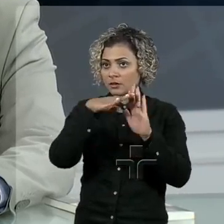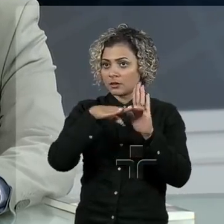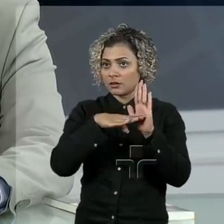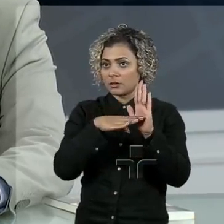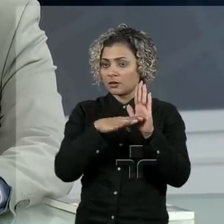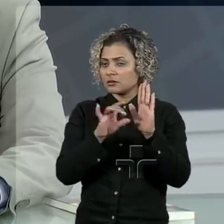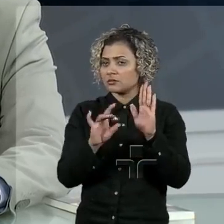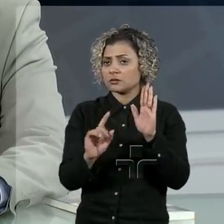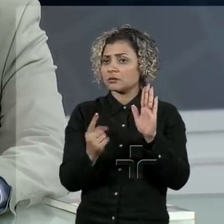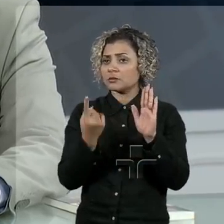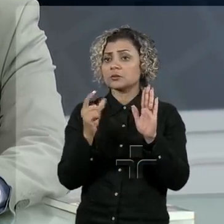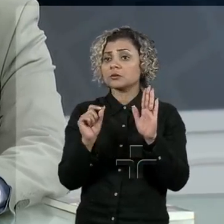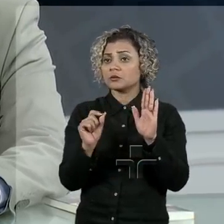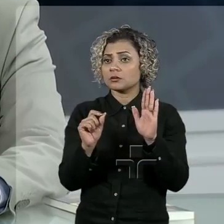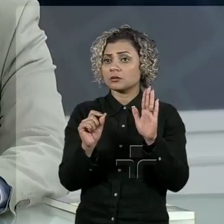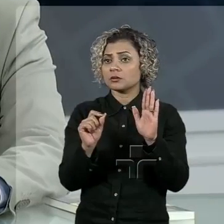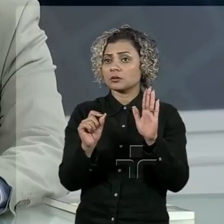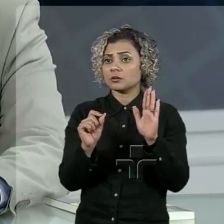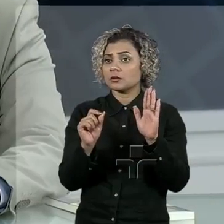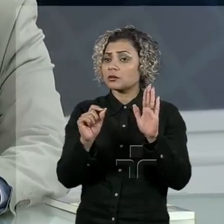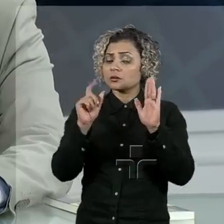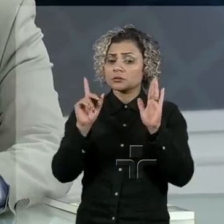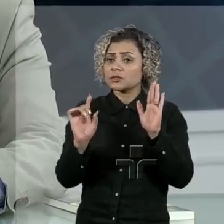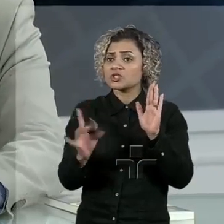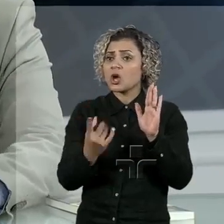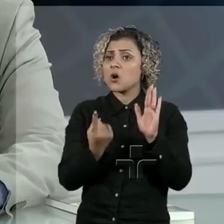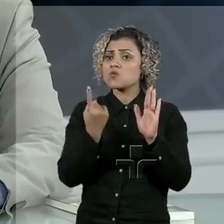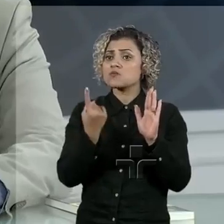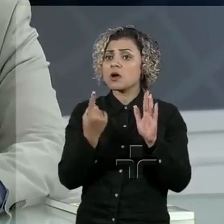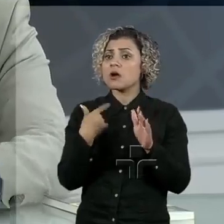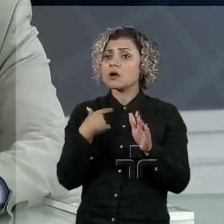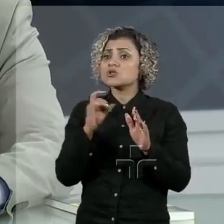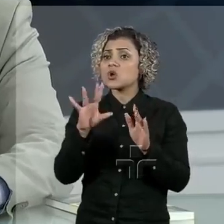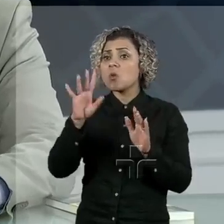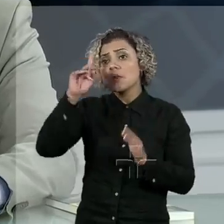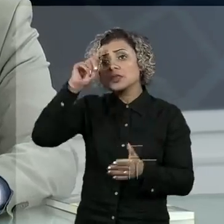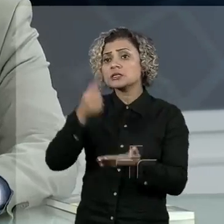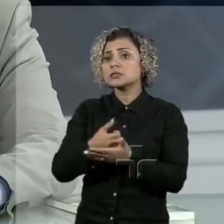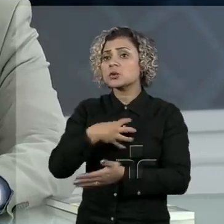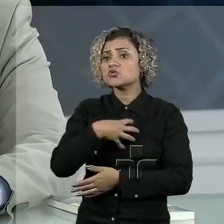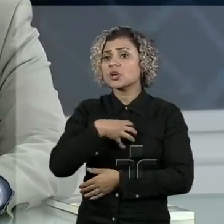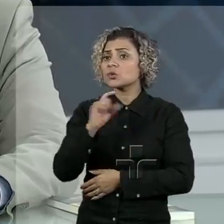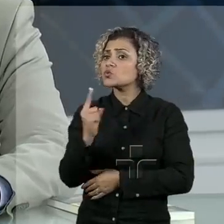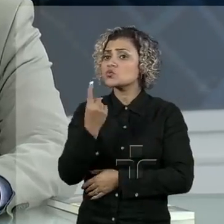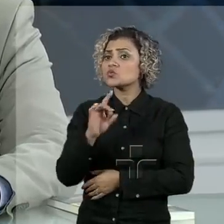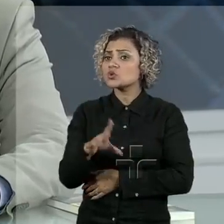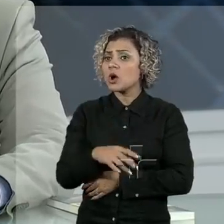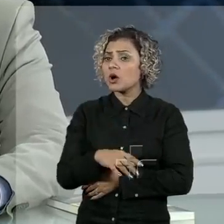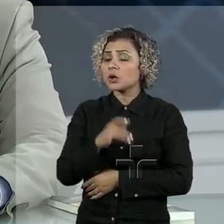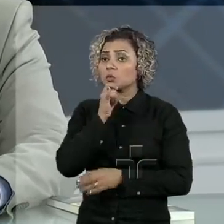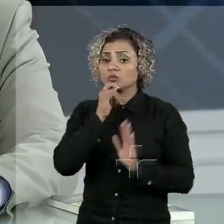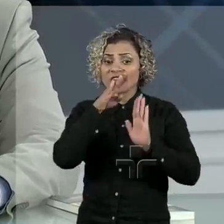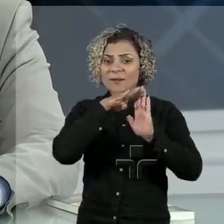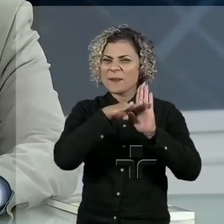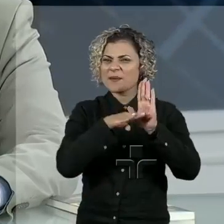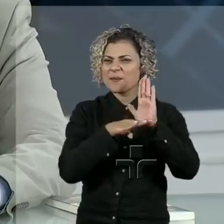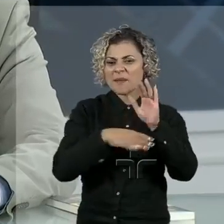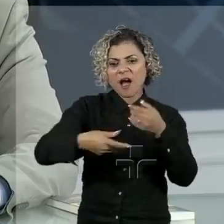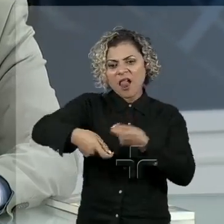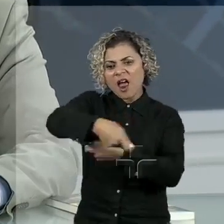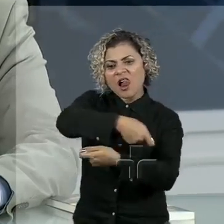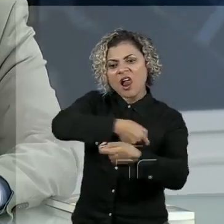só, é o samba de uma nota só. Ele não fez um programa de crescimento, de geração de emprego,